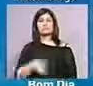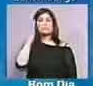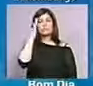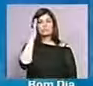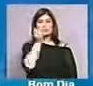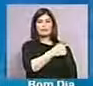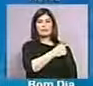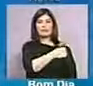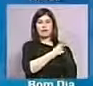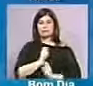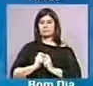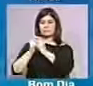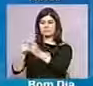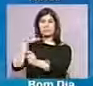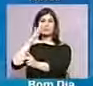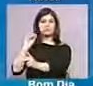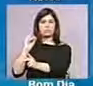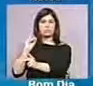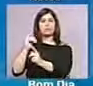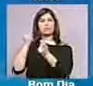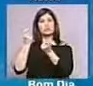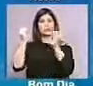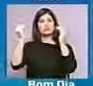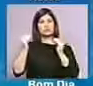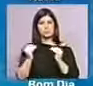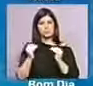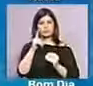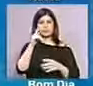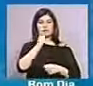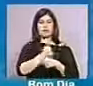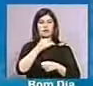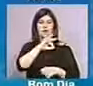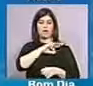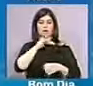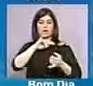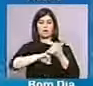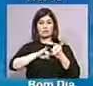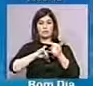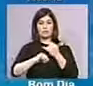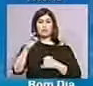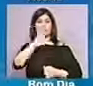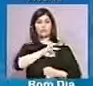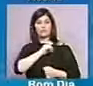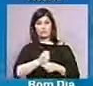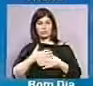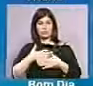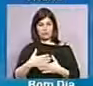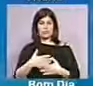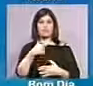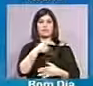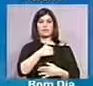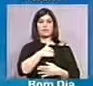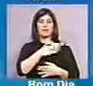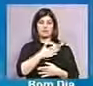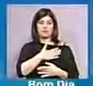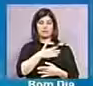O número de casas entregues à banca está a diminuir. A Associação de Profissionais e Empresas de Mediação Imobiliária revela, no entanto, que o